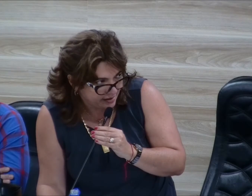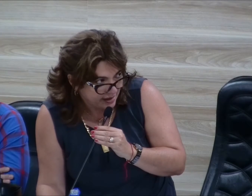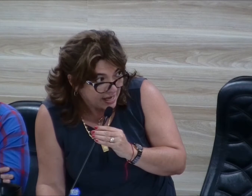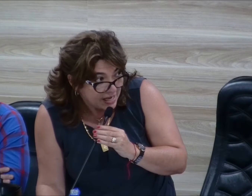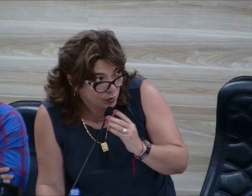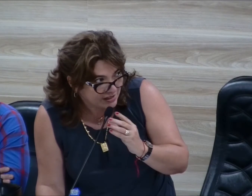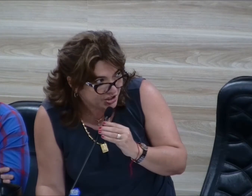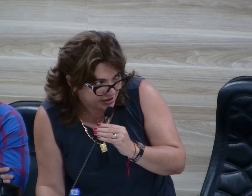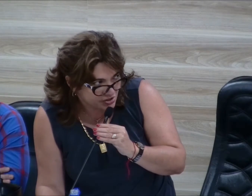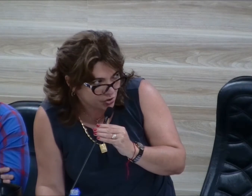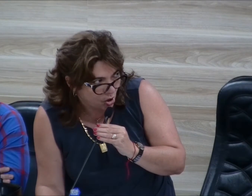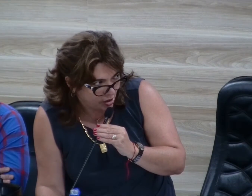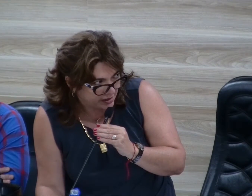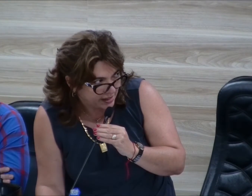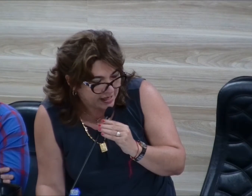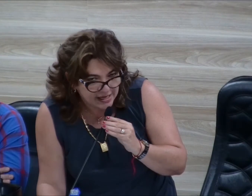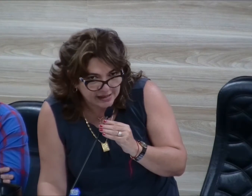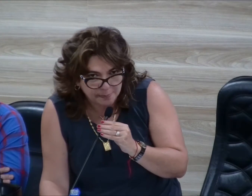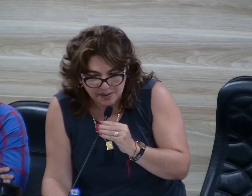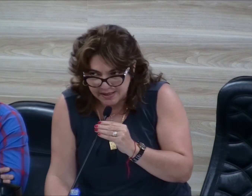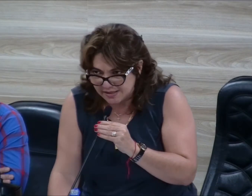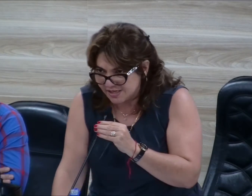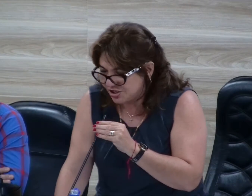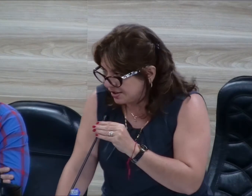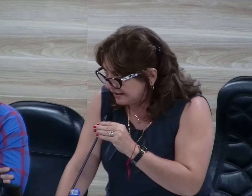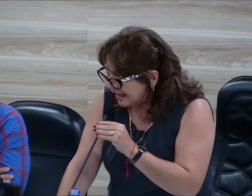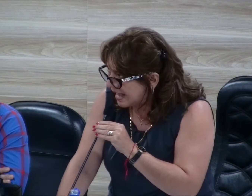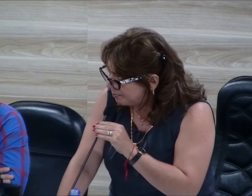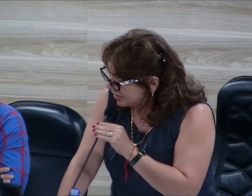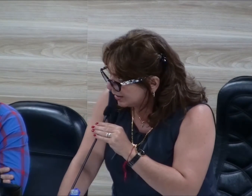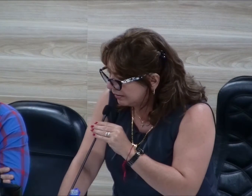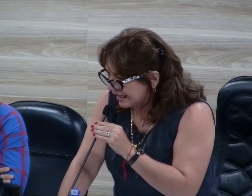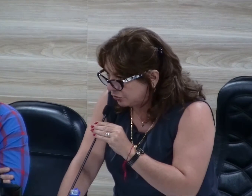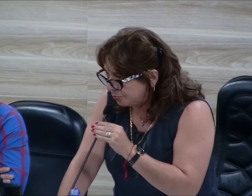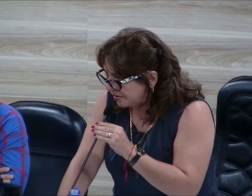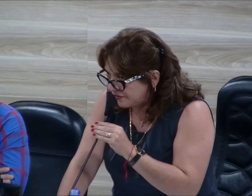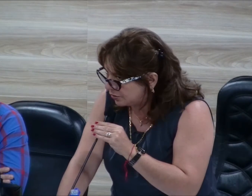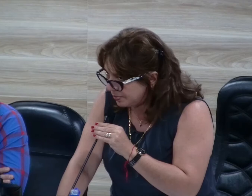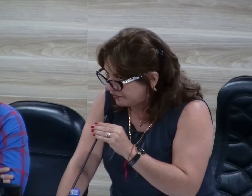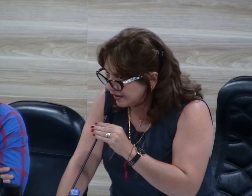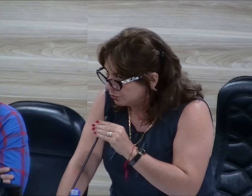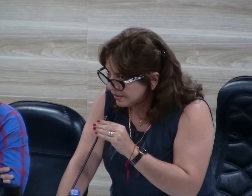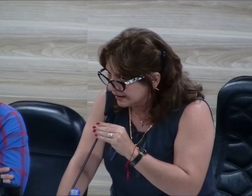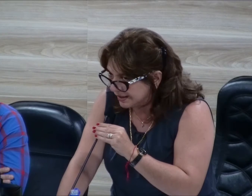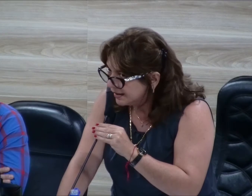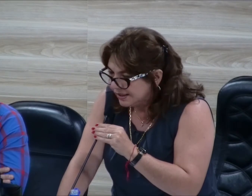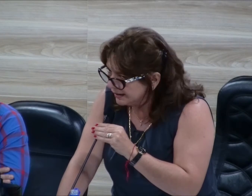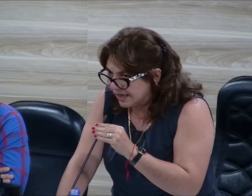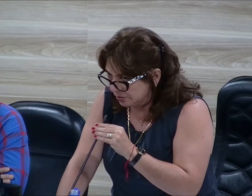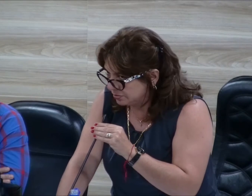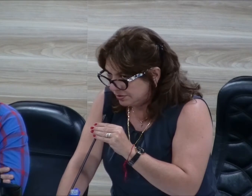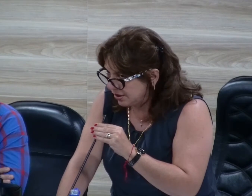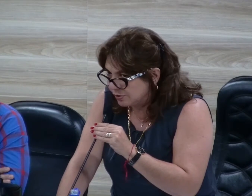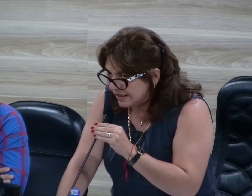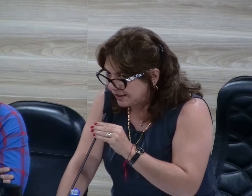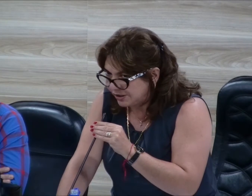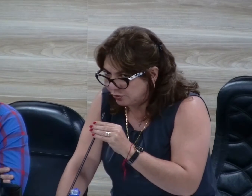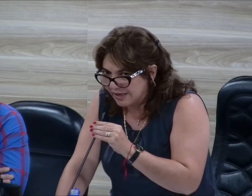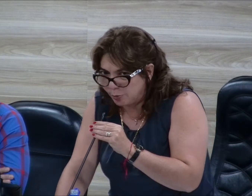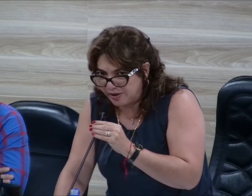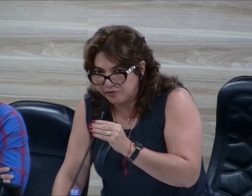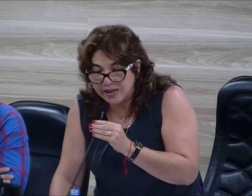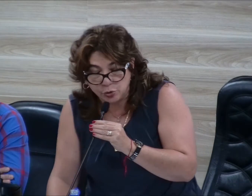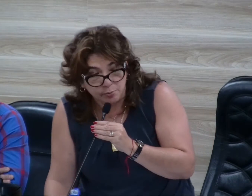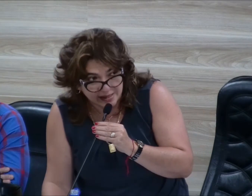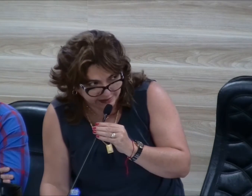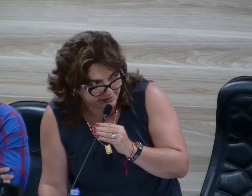escolher. E quando a gente escolhe, independente se a gente está, porque é do lado do prefeito, o prefeito manda. Não, eu não acredito, não é